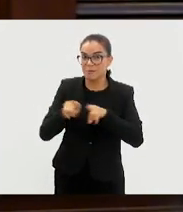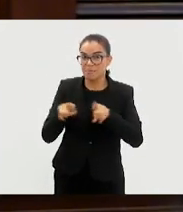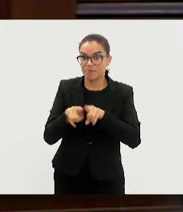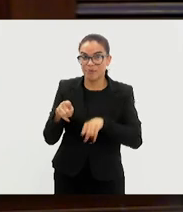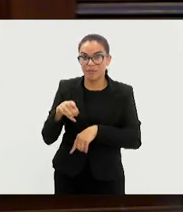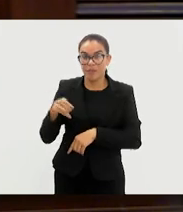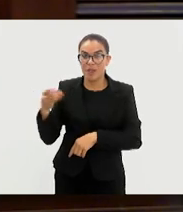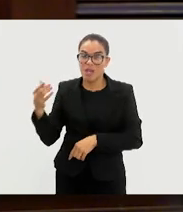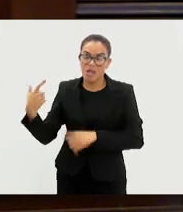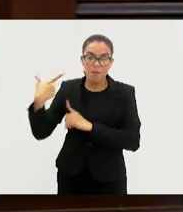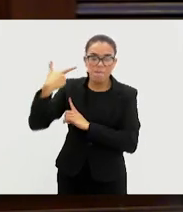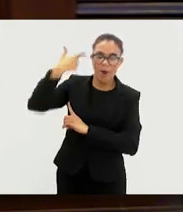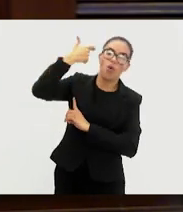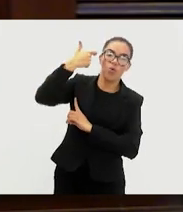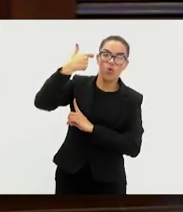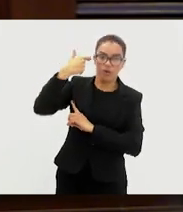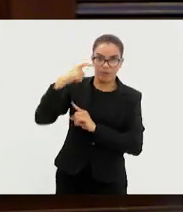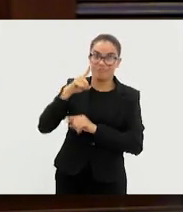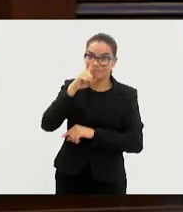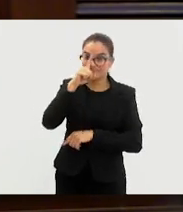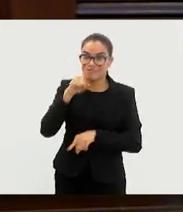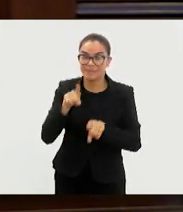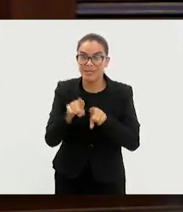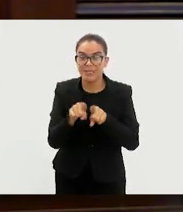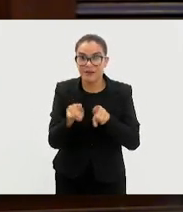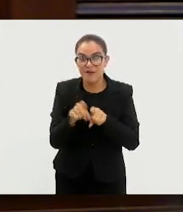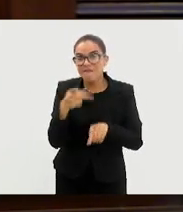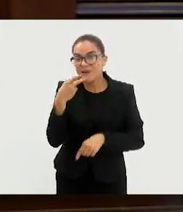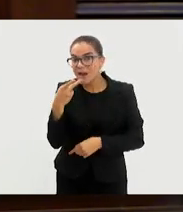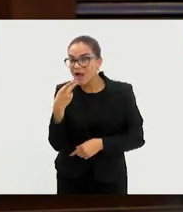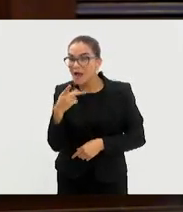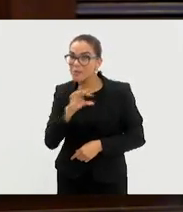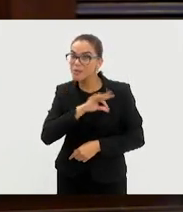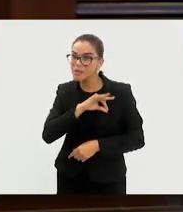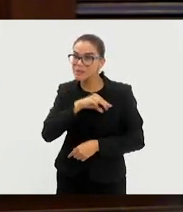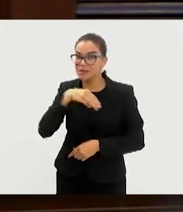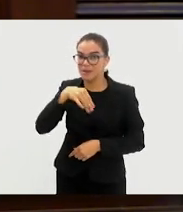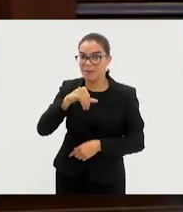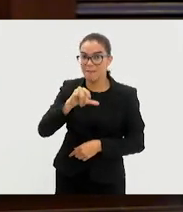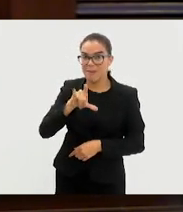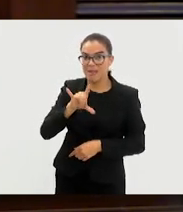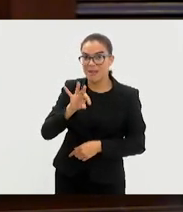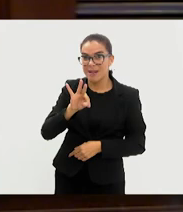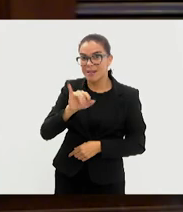lhe dar um tiro. E já que nós estamos falando em Polícia Militar,